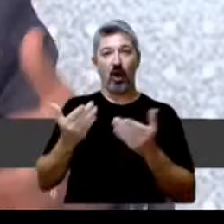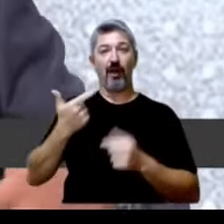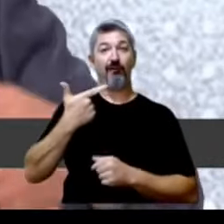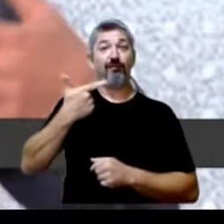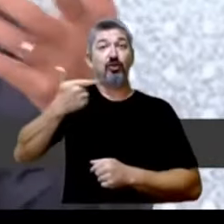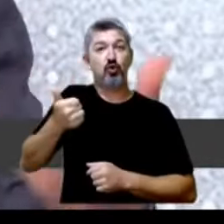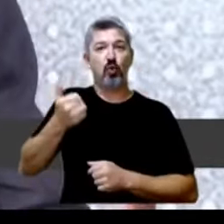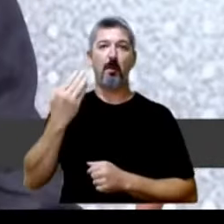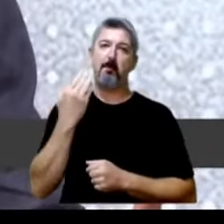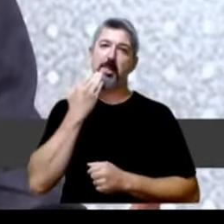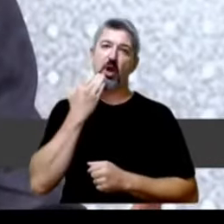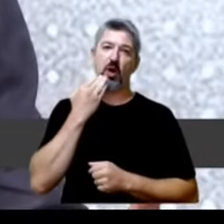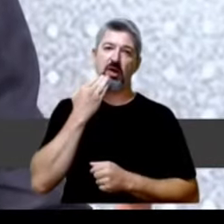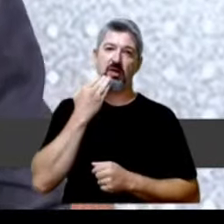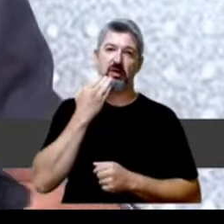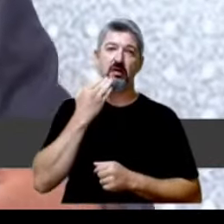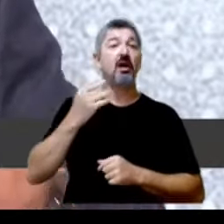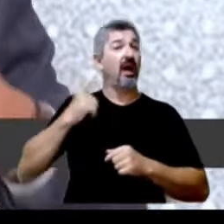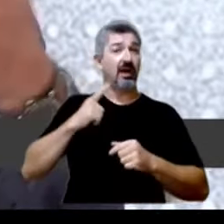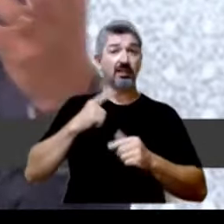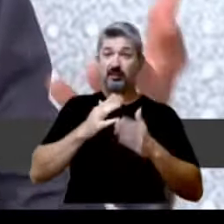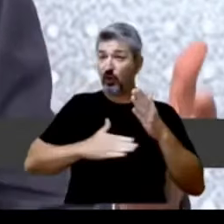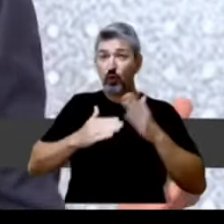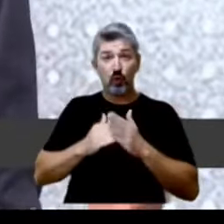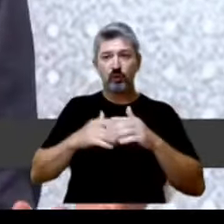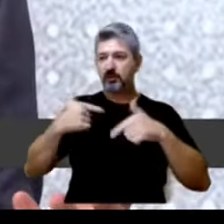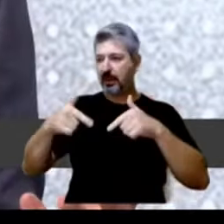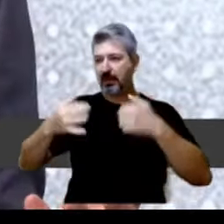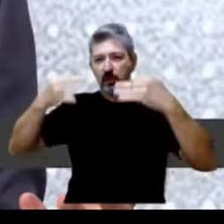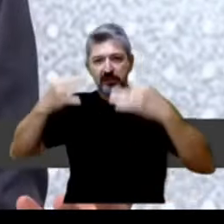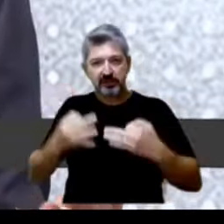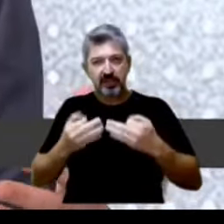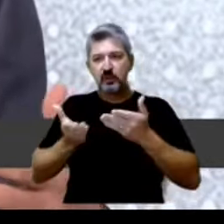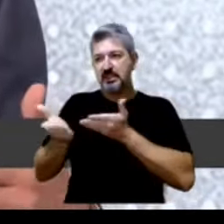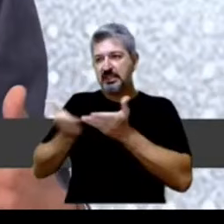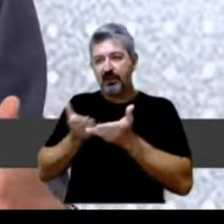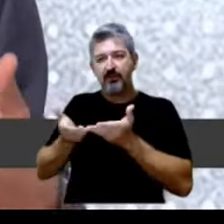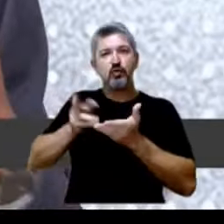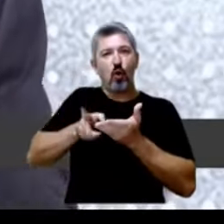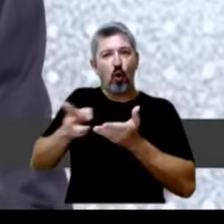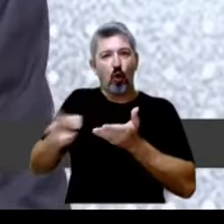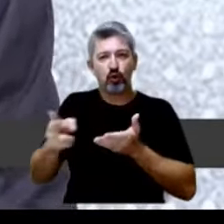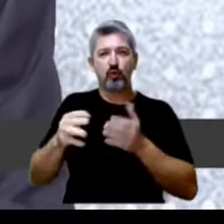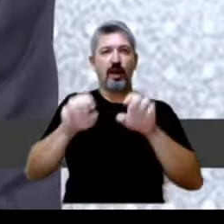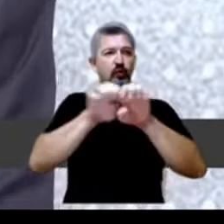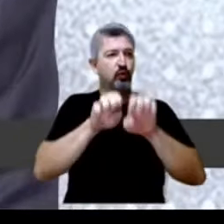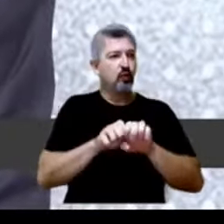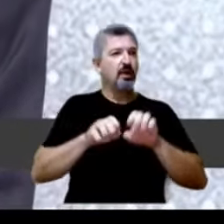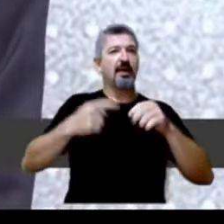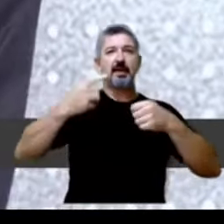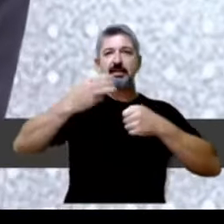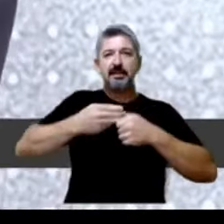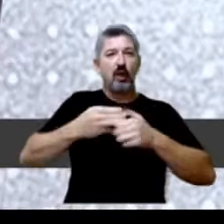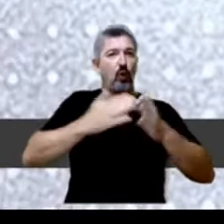tem que ter todo esse equipamento funcionando, toda essa estrutura da cidade funcionando. E isso é importante, porque a gente só faz isso quando tem